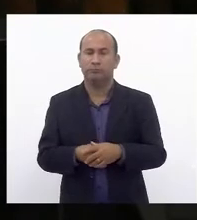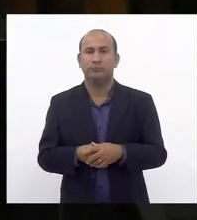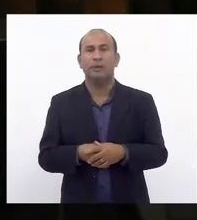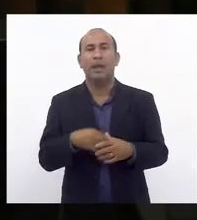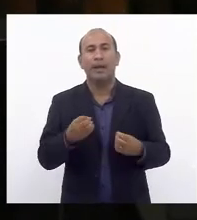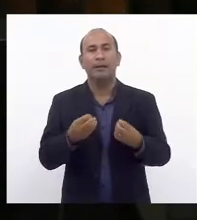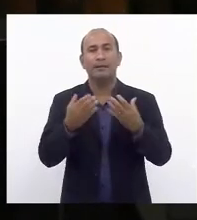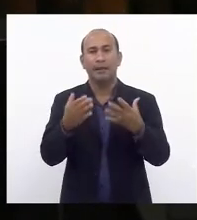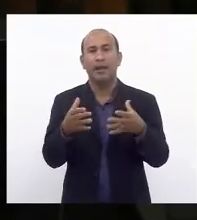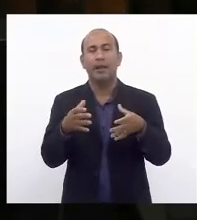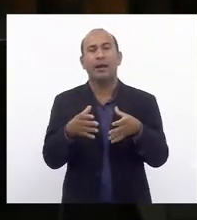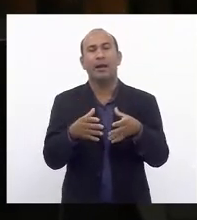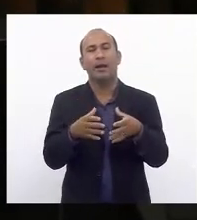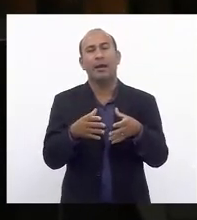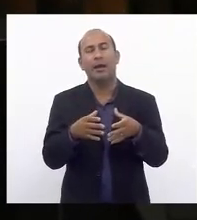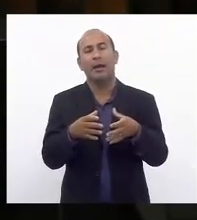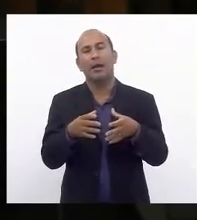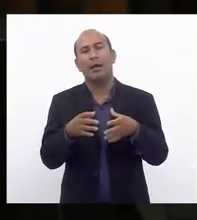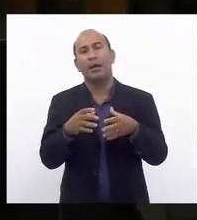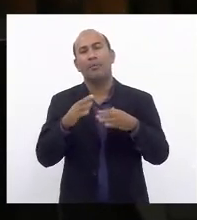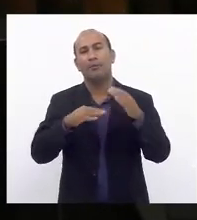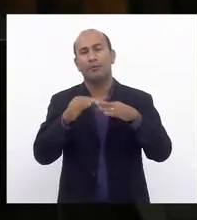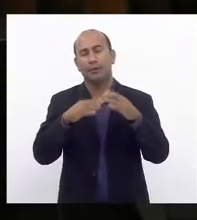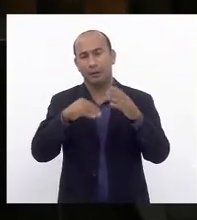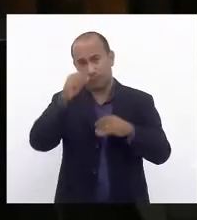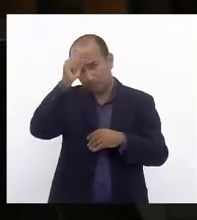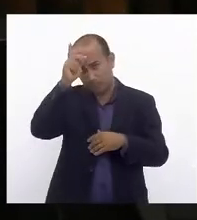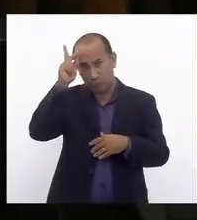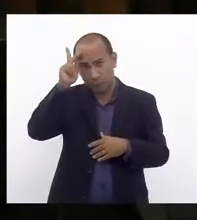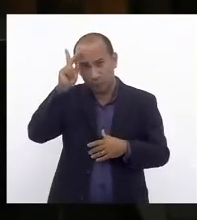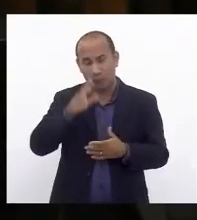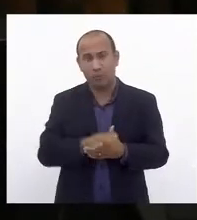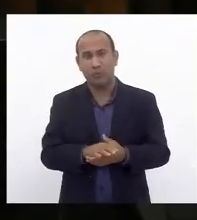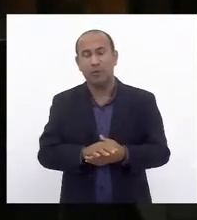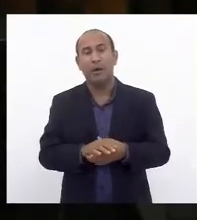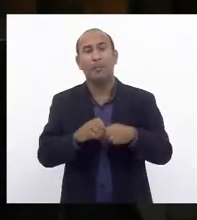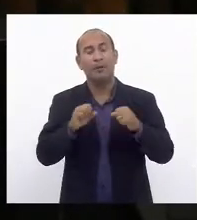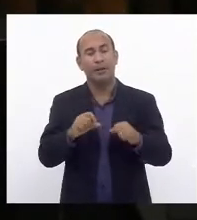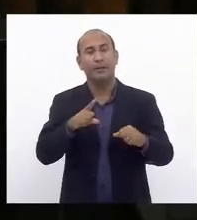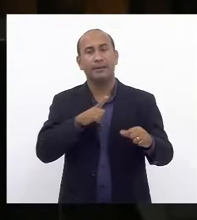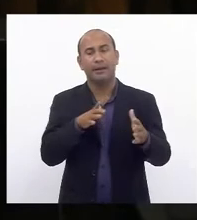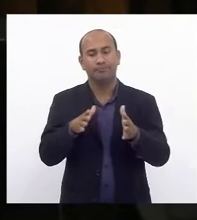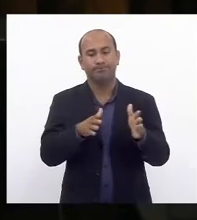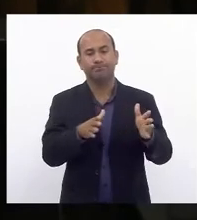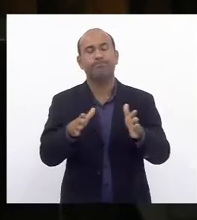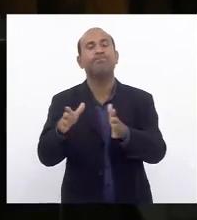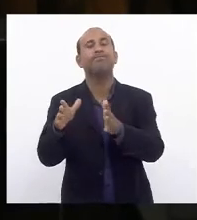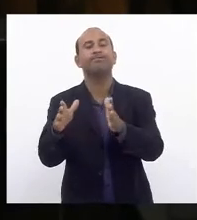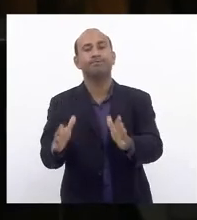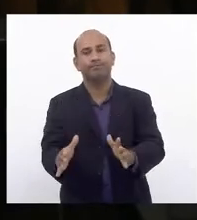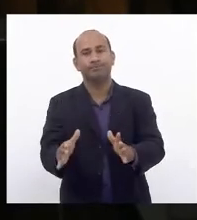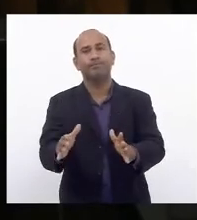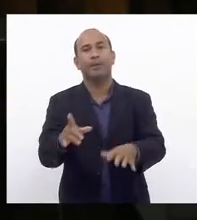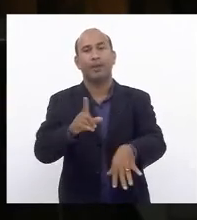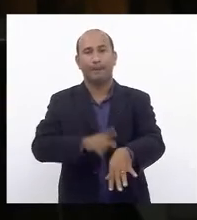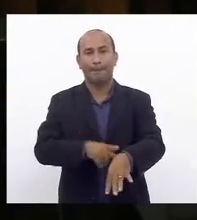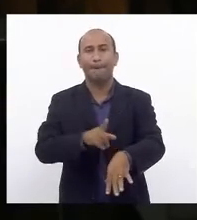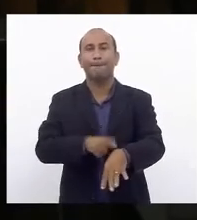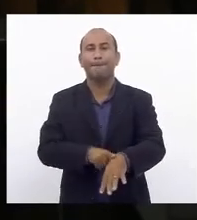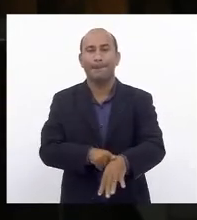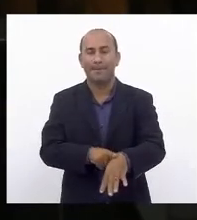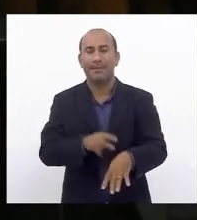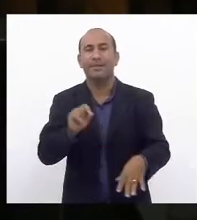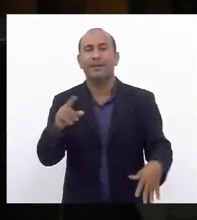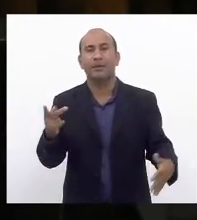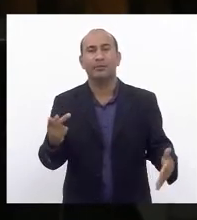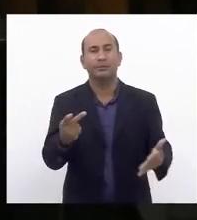dá alguma alternativa ao funcionalismo público, né, de ter algum caminho no momento que